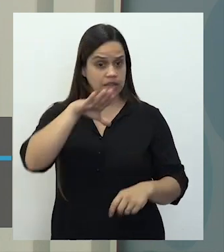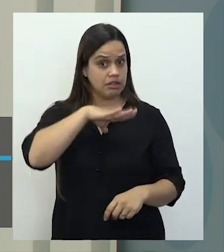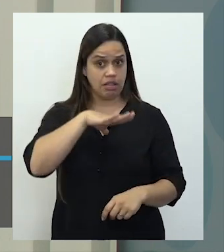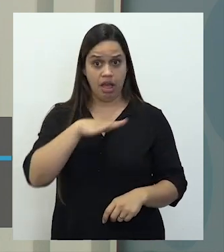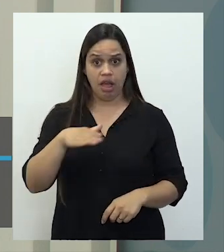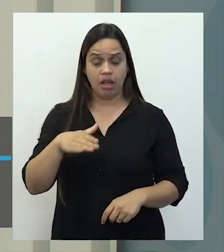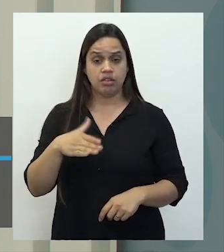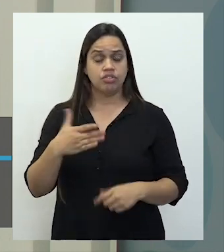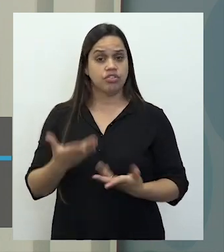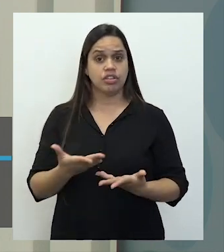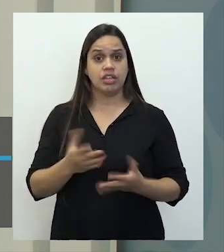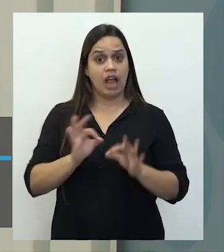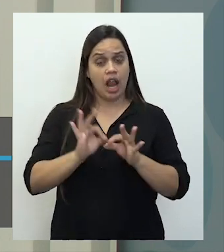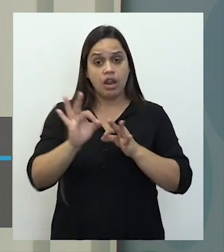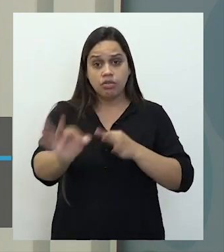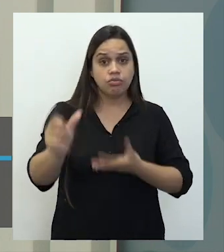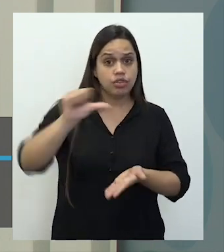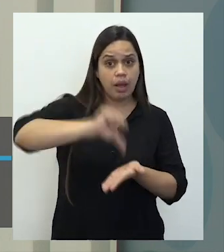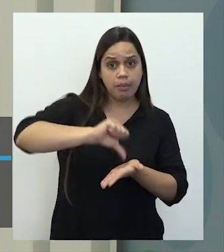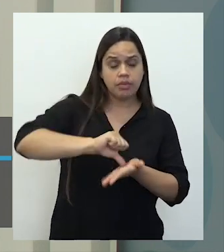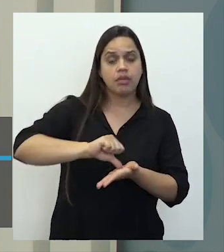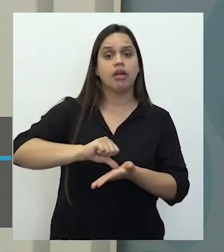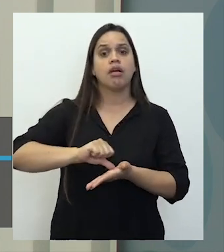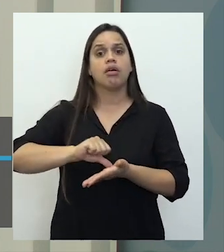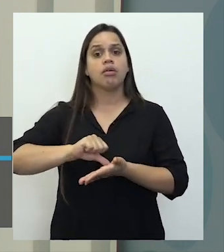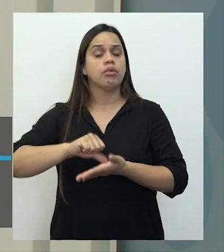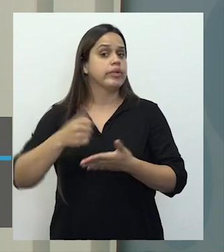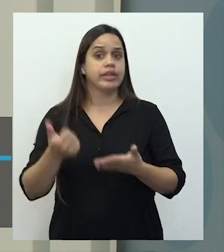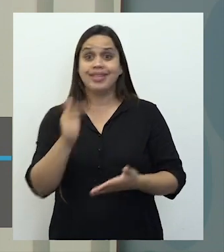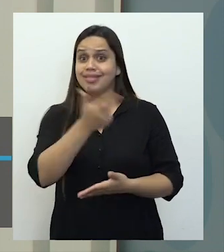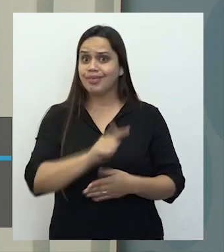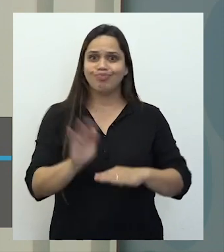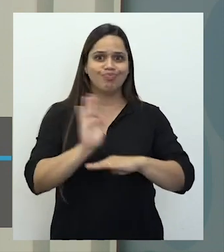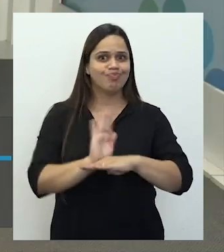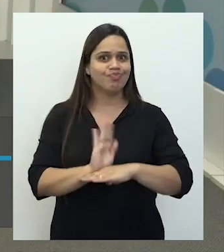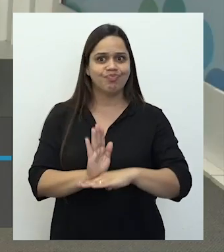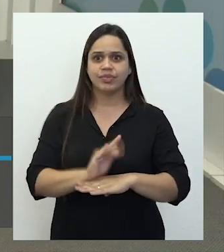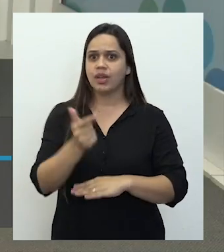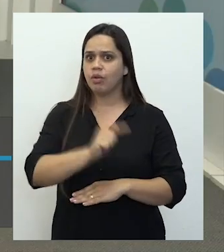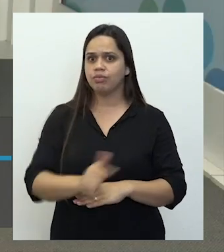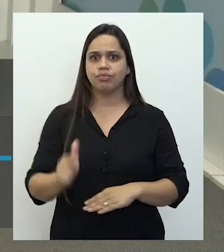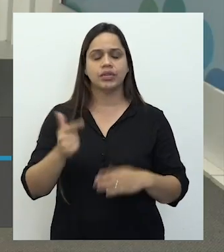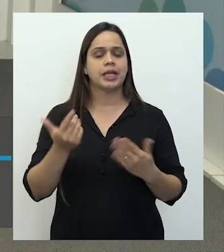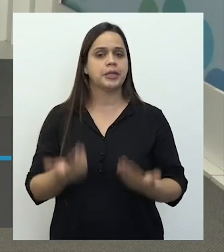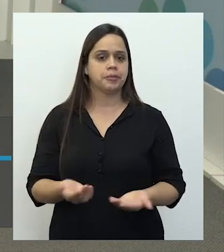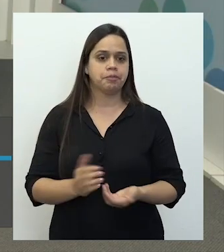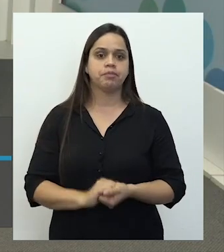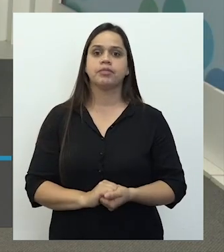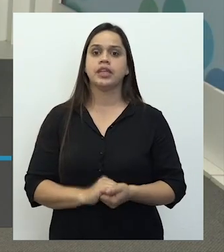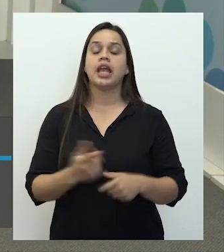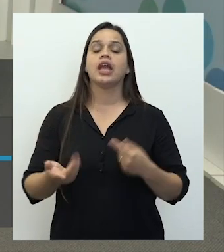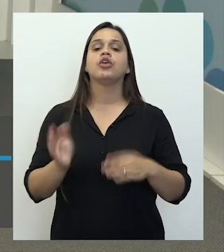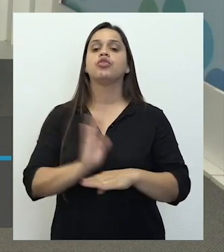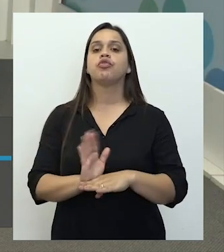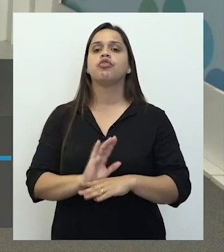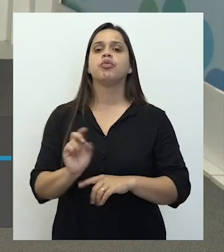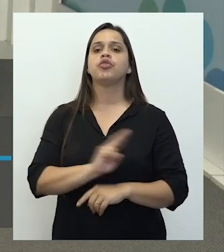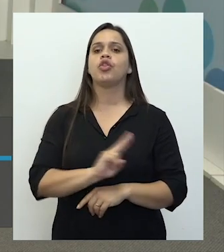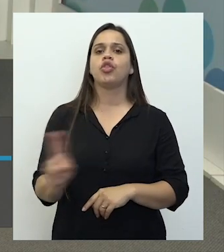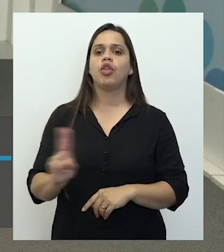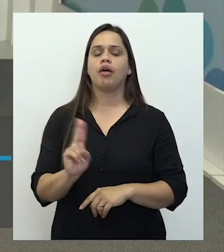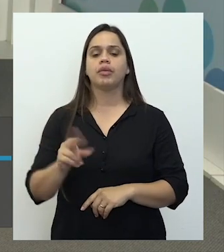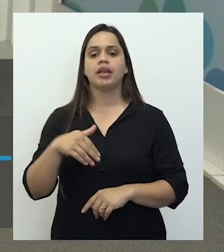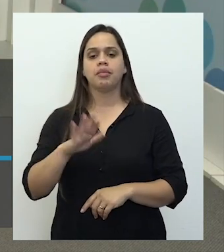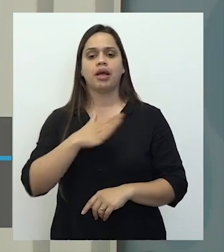tão longe de capitais, grandes metrópoles, né? No estado de São Paulo, que não tem cinema. Que não tem cinema. Não tem cinema. E aí, os filmes, professor? Os Mal, filmes, já então. Conseguiu? A